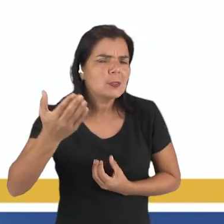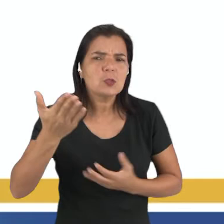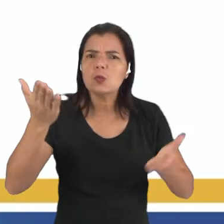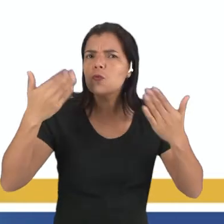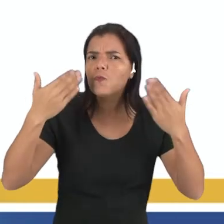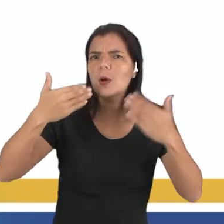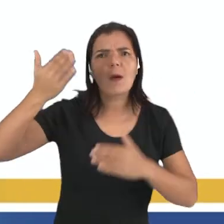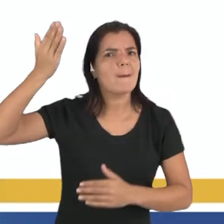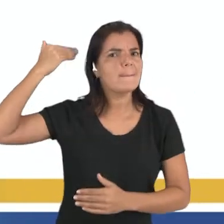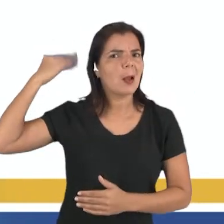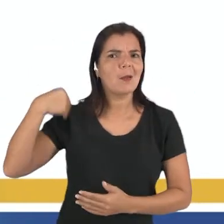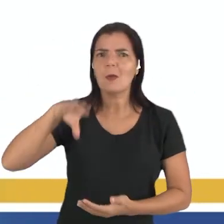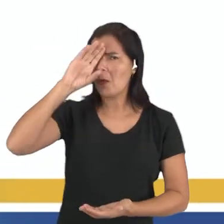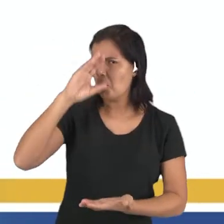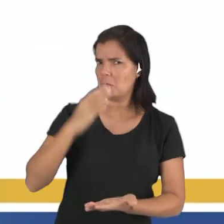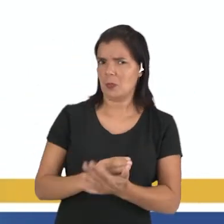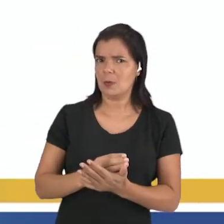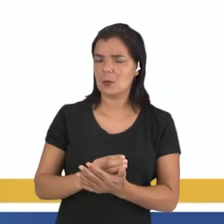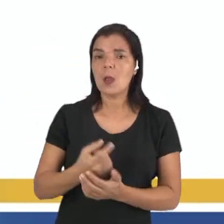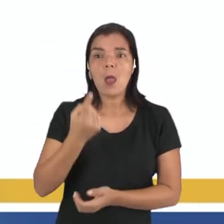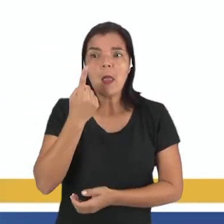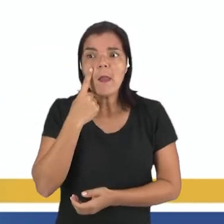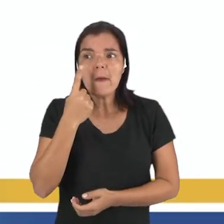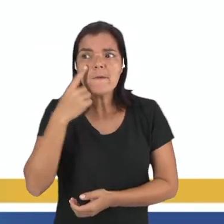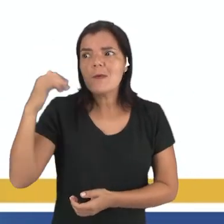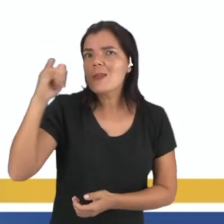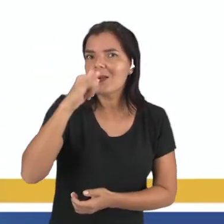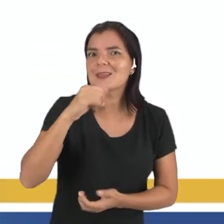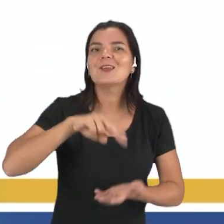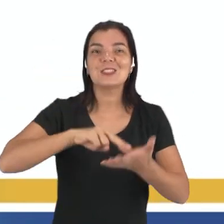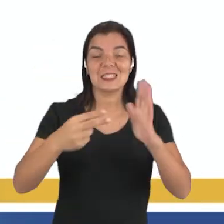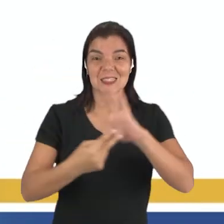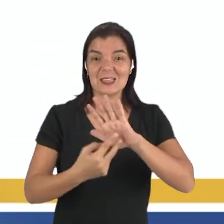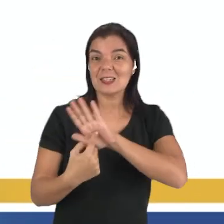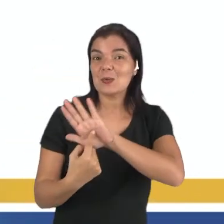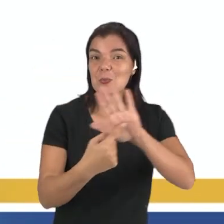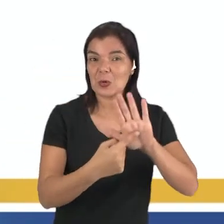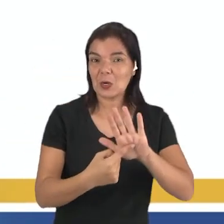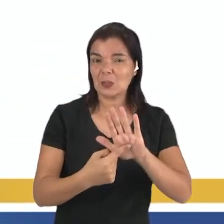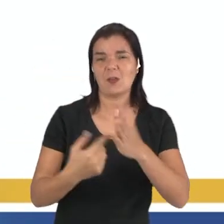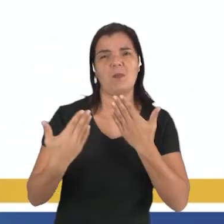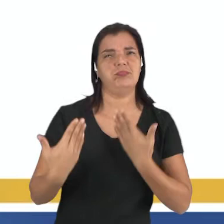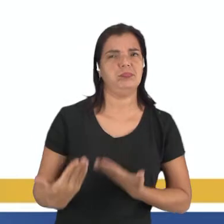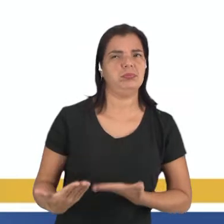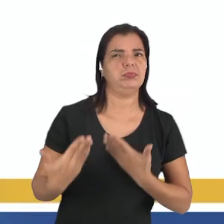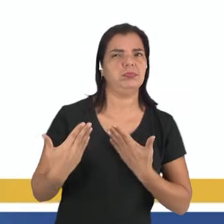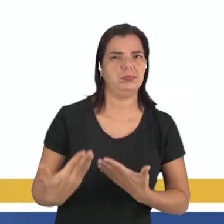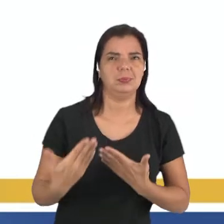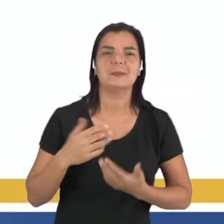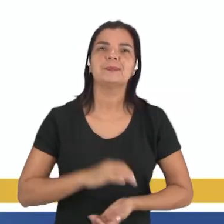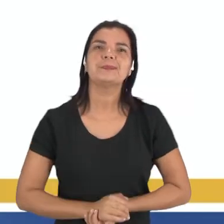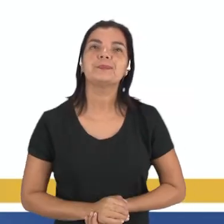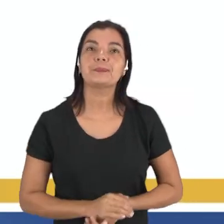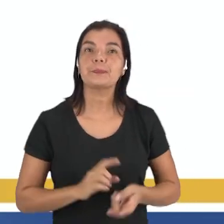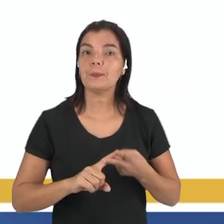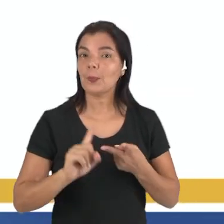passado? Como assim? Eu não acredito. Como assim? Eu vi ela pegando um avião. Então você está demonstrando uma incredulidade, ok?